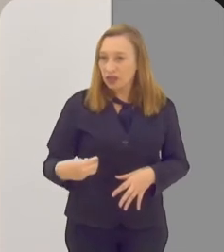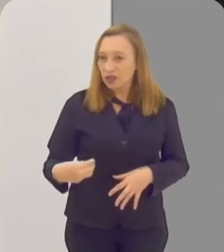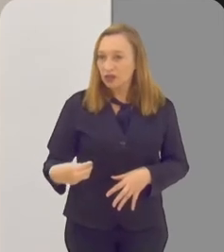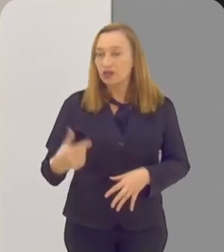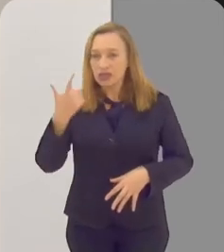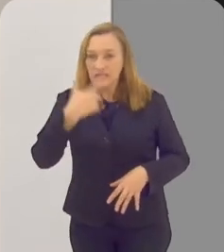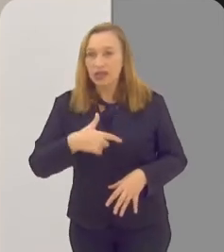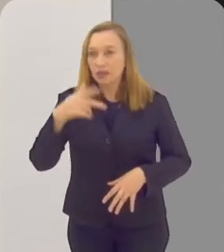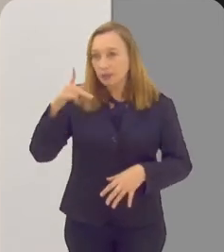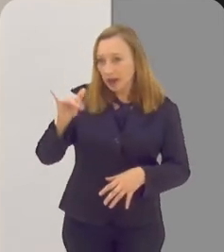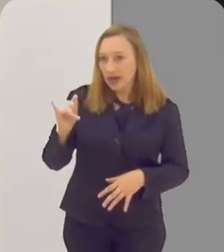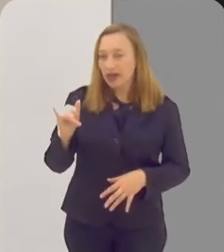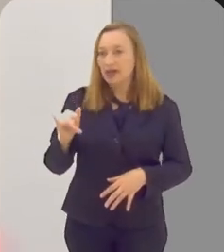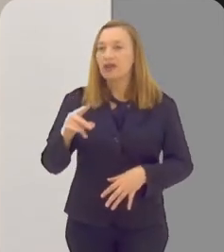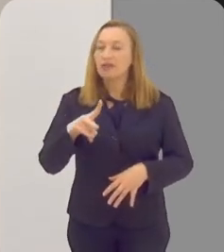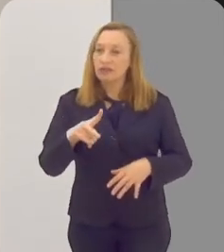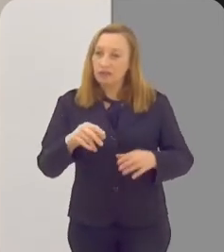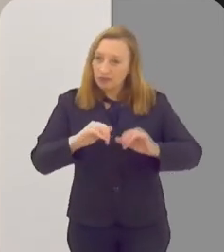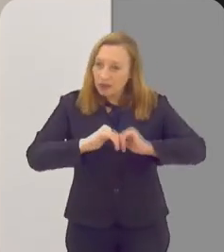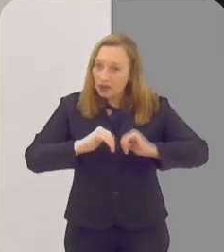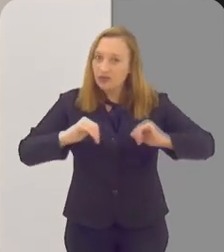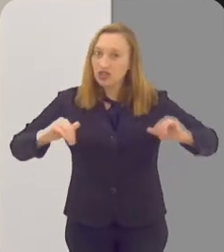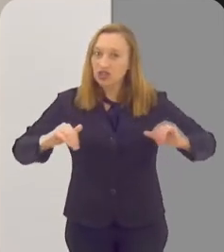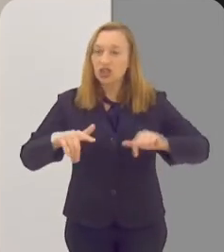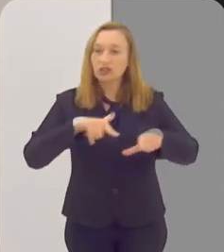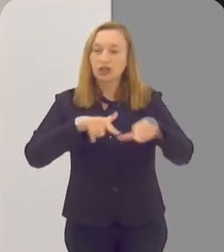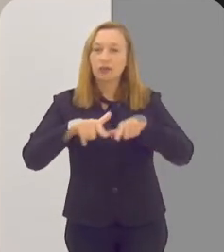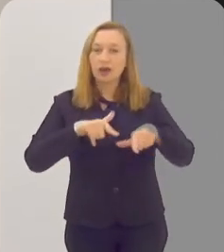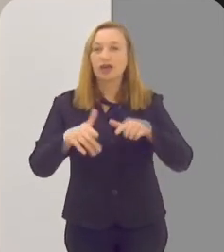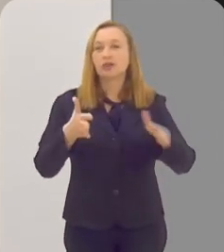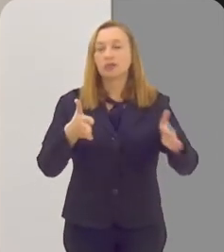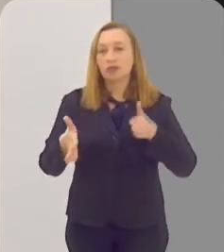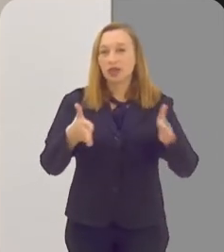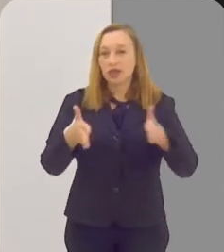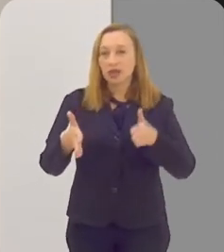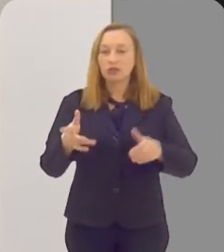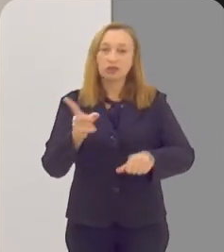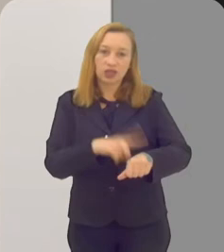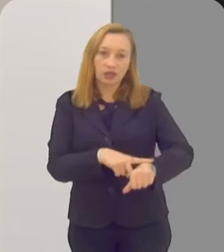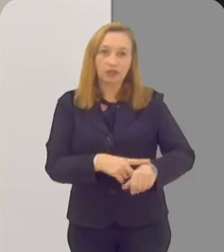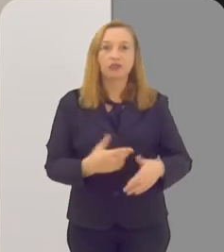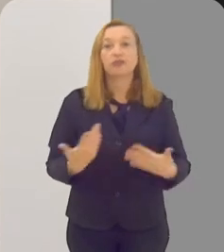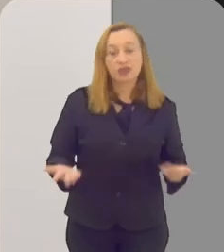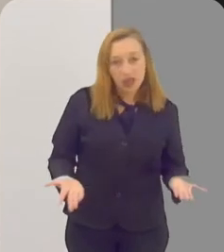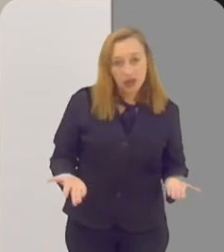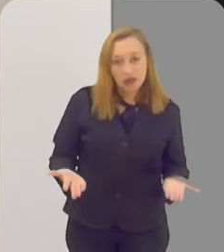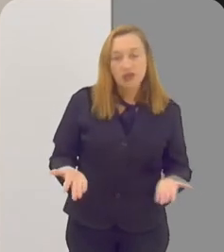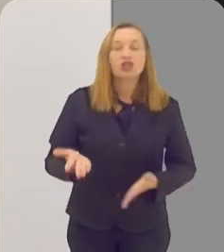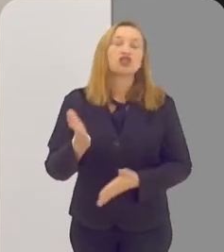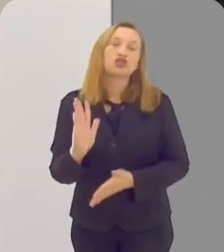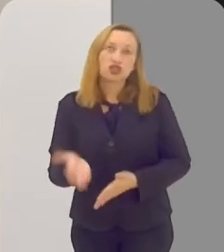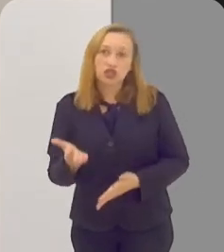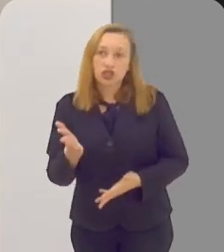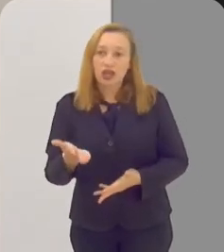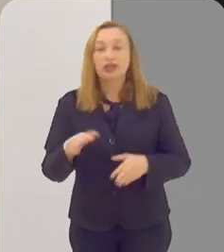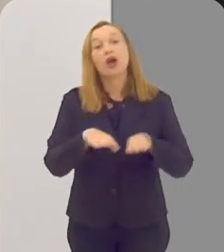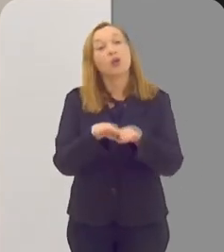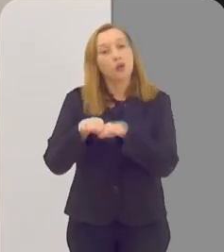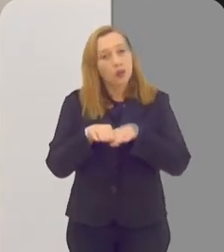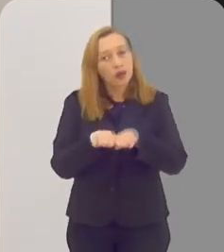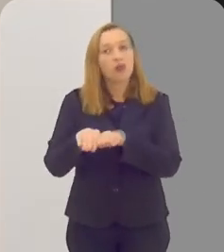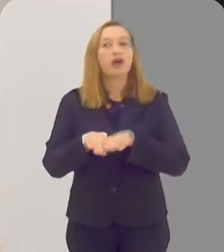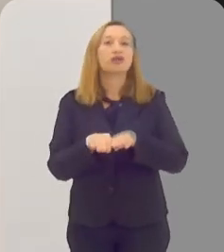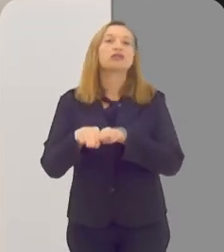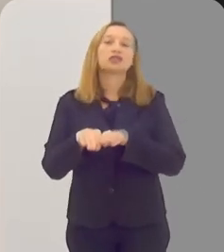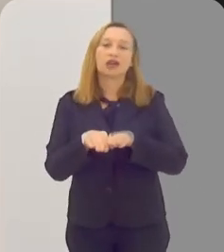e quando se tornarem pais, vão ter que se afastar do trabalho durante um determinado espaço de tempo. Então, isso já